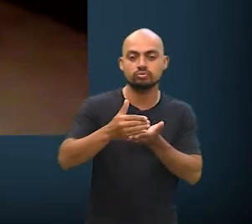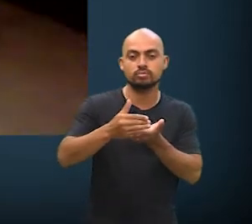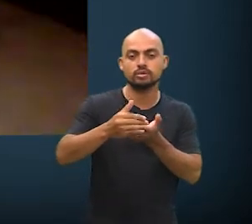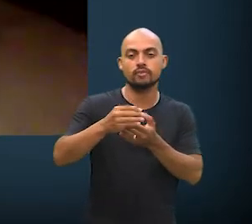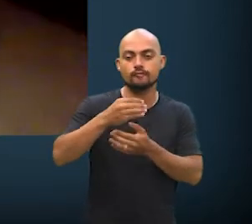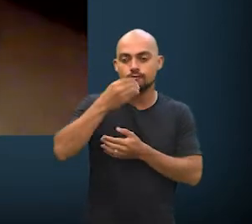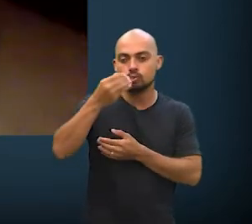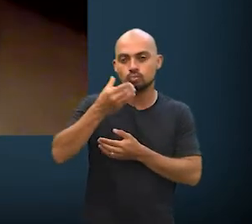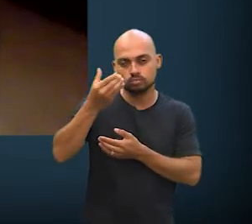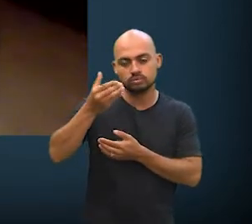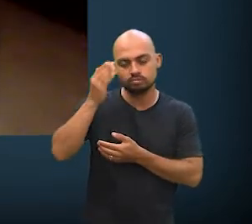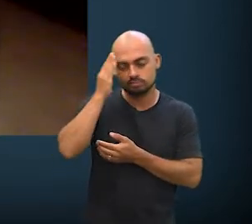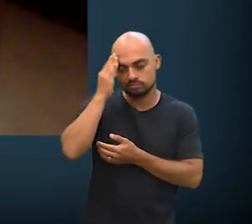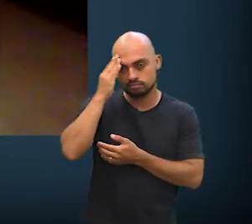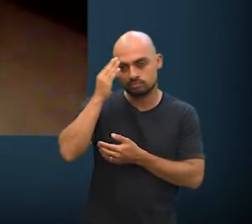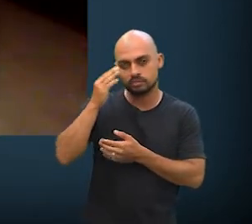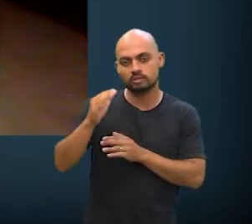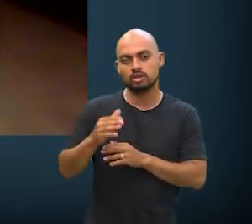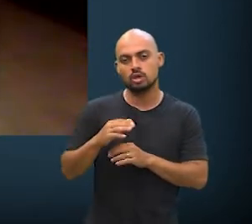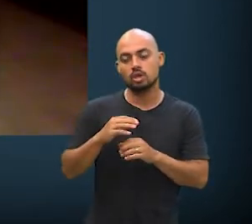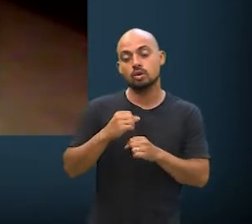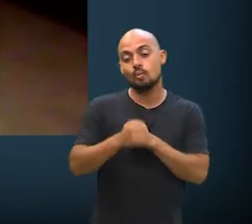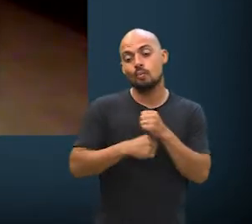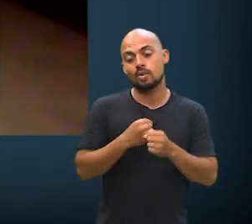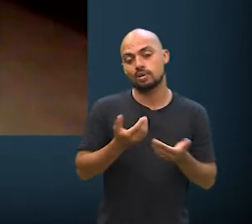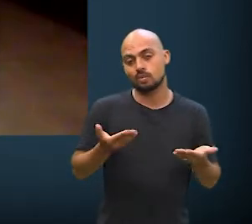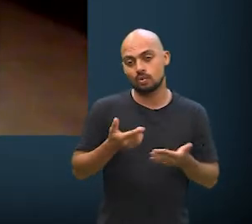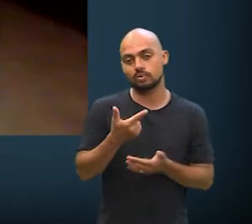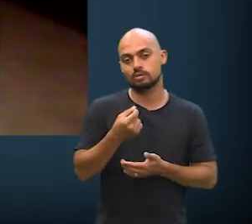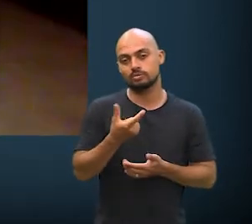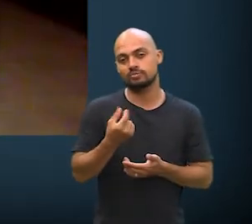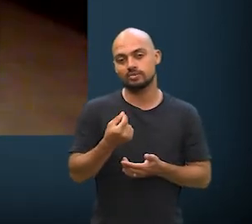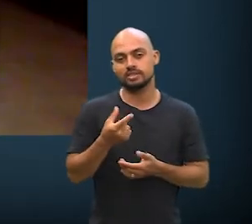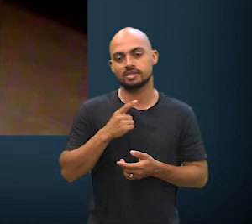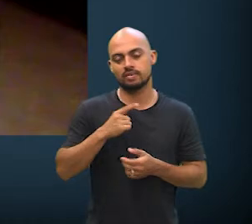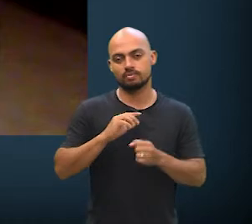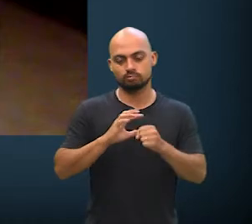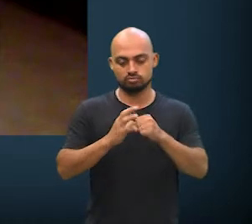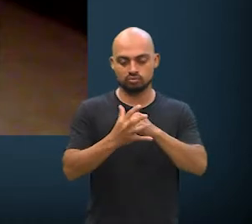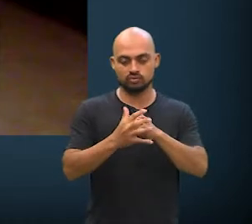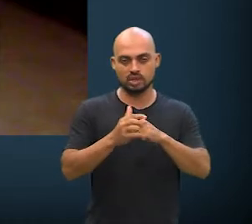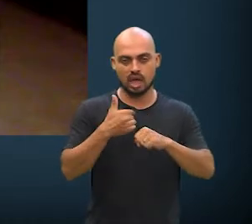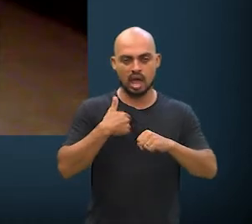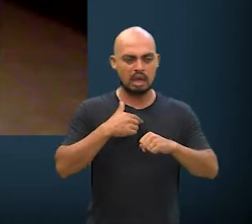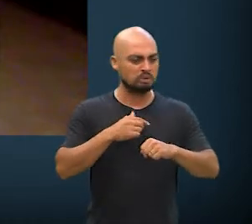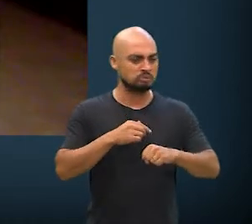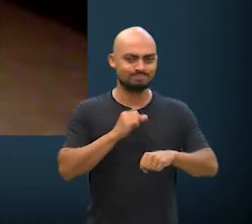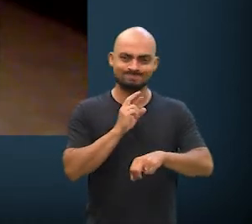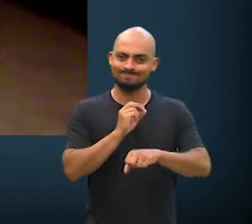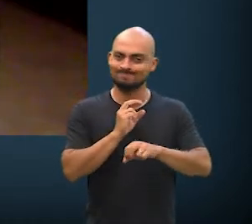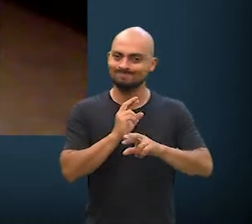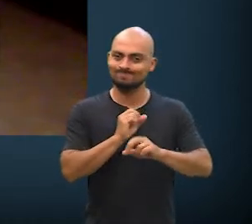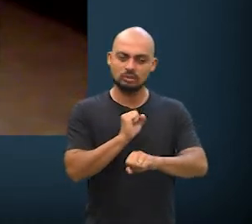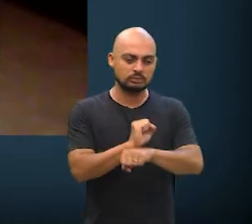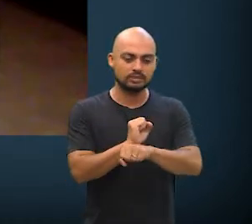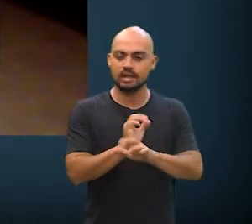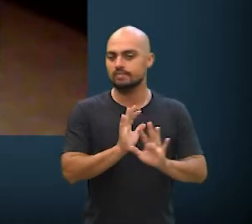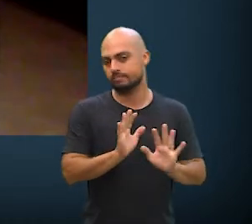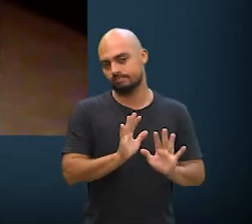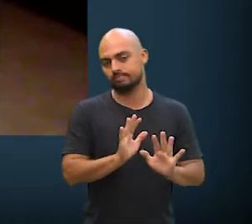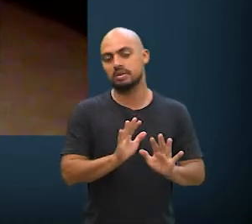frutos em 2019, 2020 veio a pandemia, veio. Mas veio uma pandemia que não que a gente esperava, mas eu olhei e já falei,